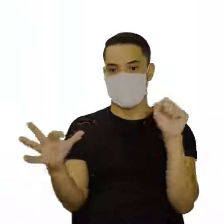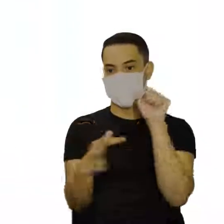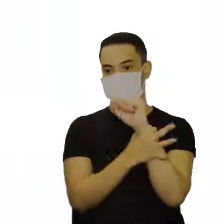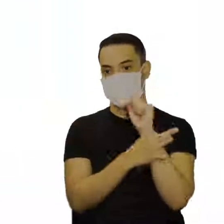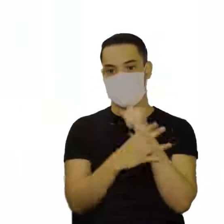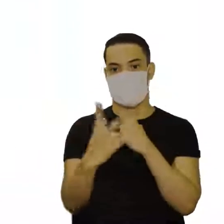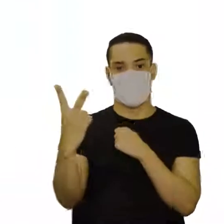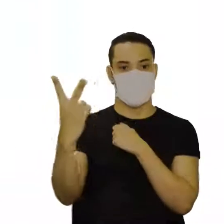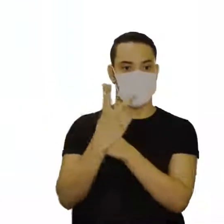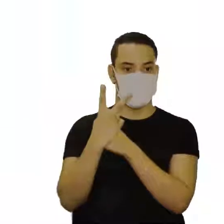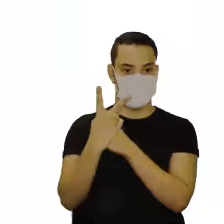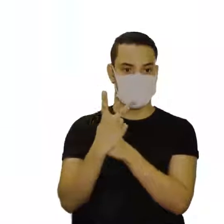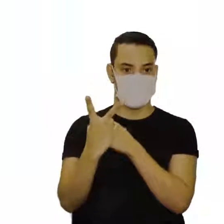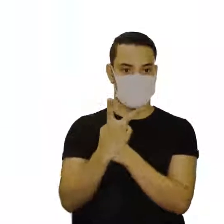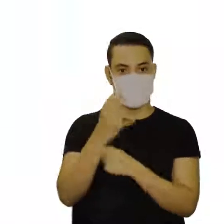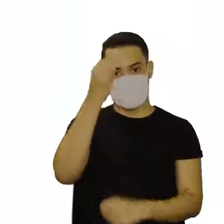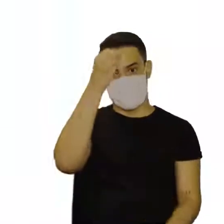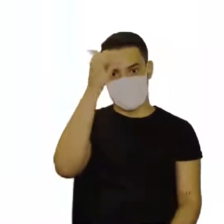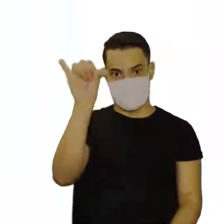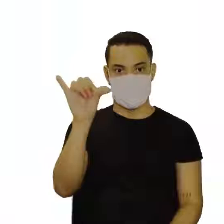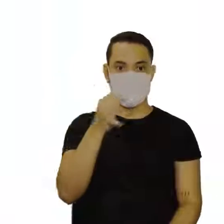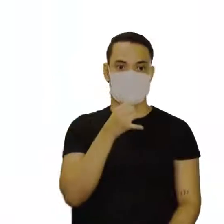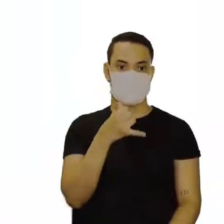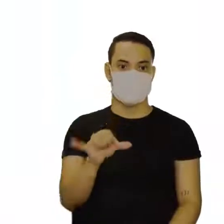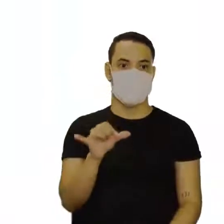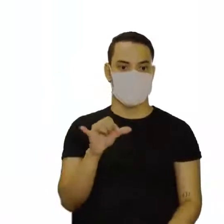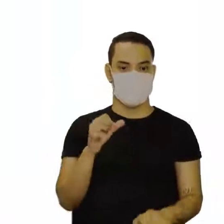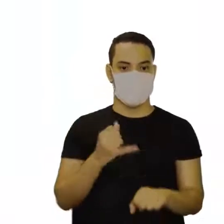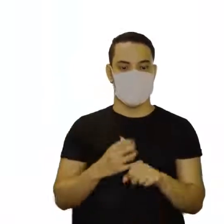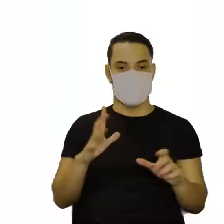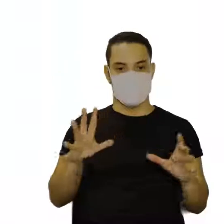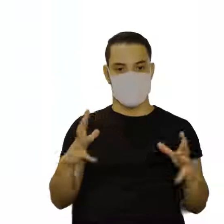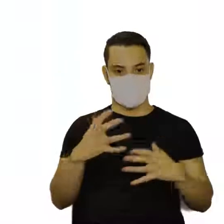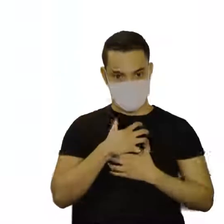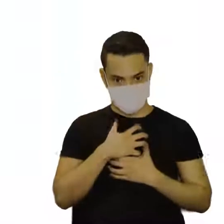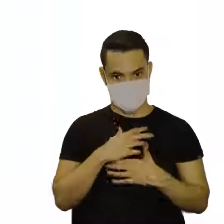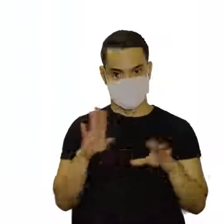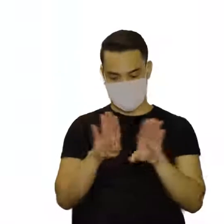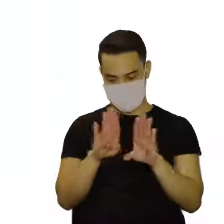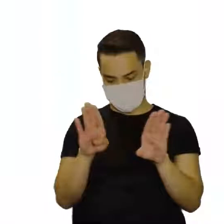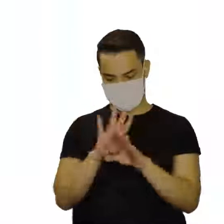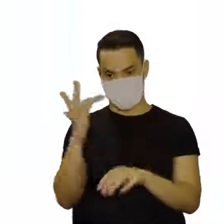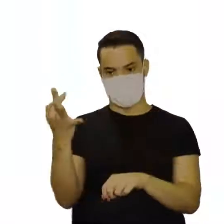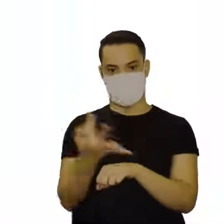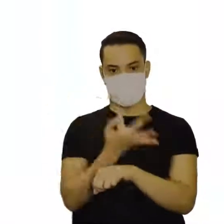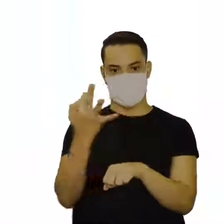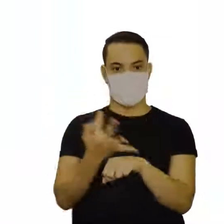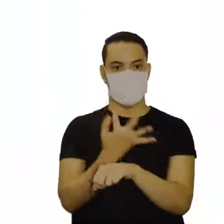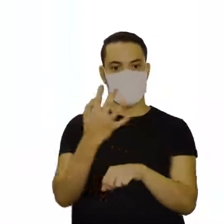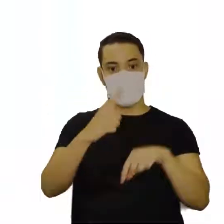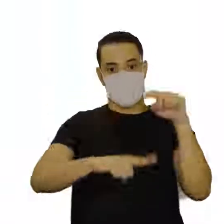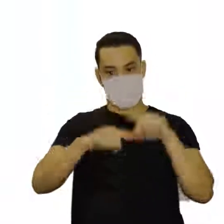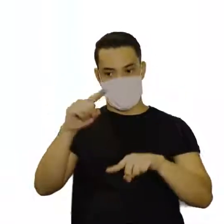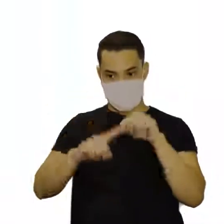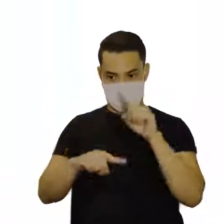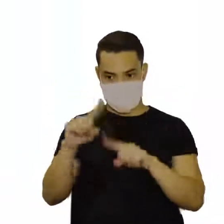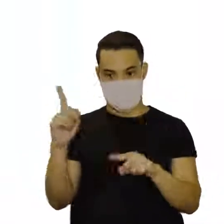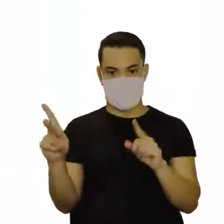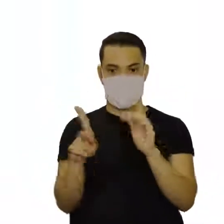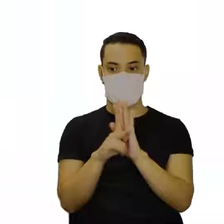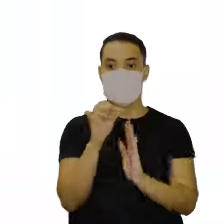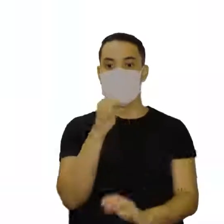e proteção de circuitos, definição de resistências para equipamentos e